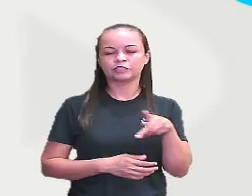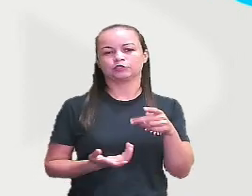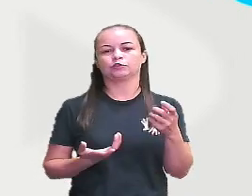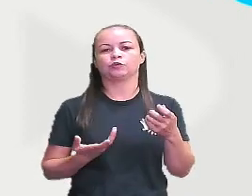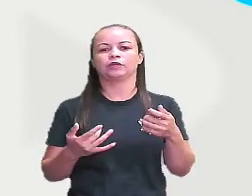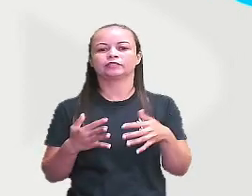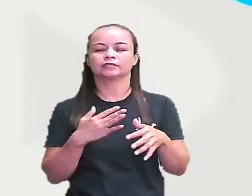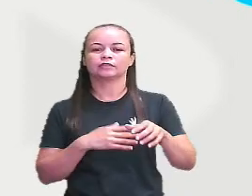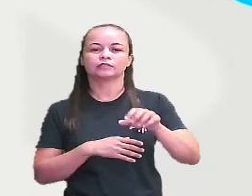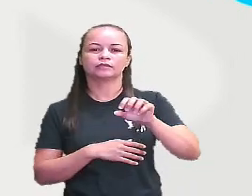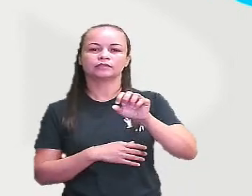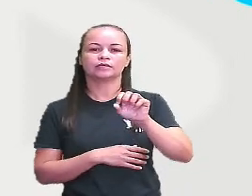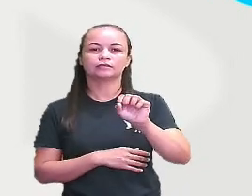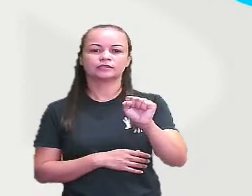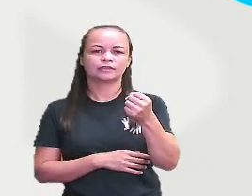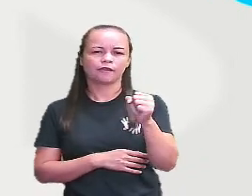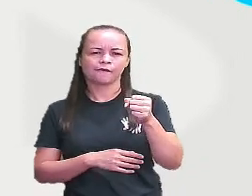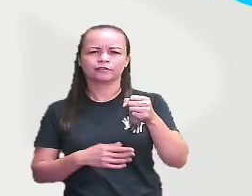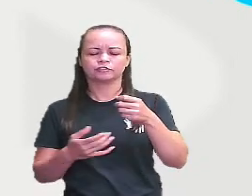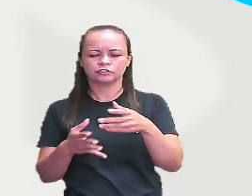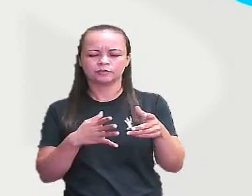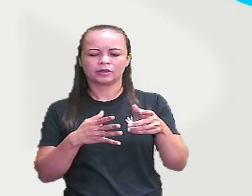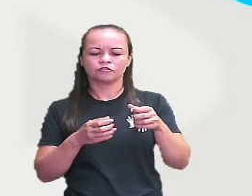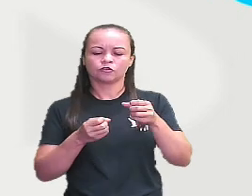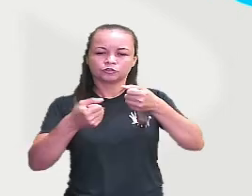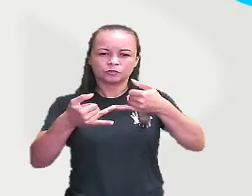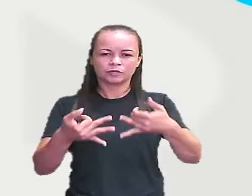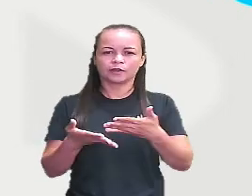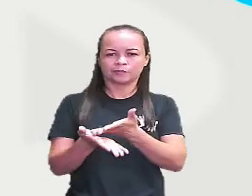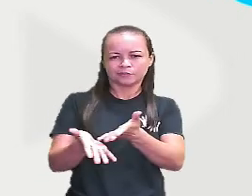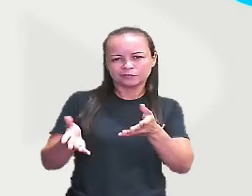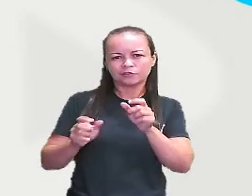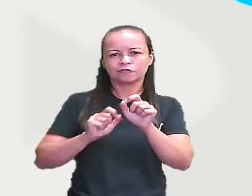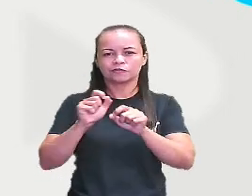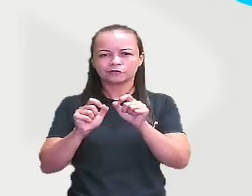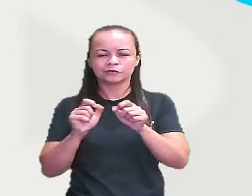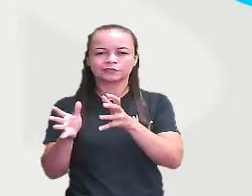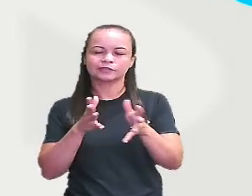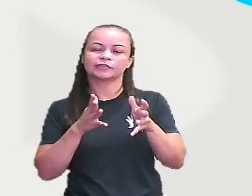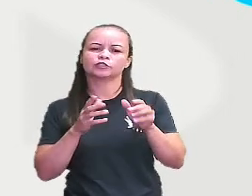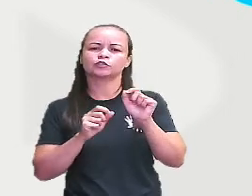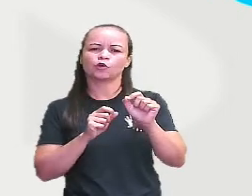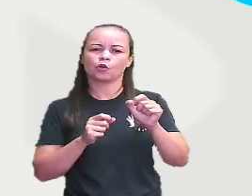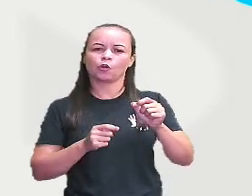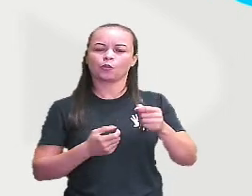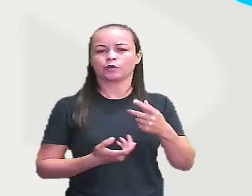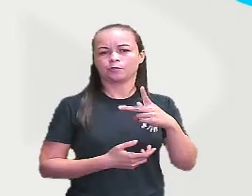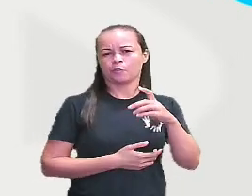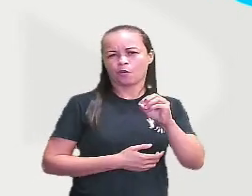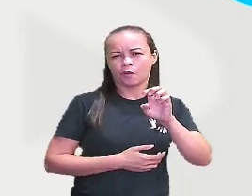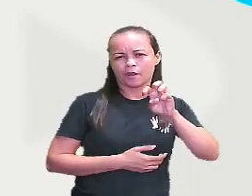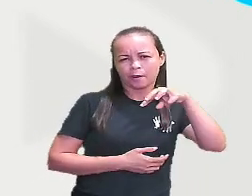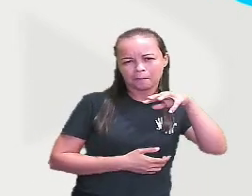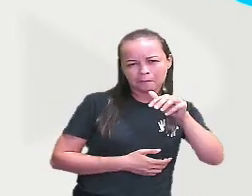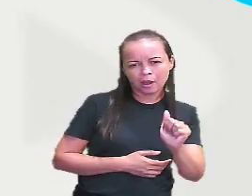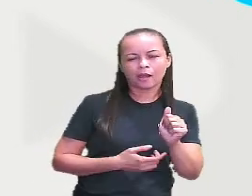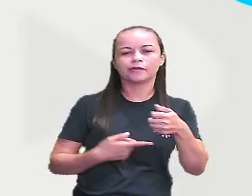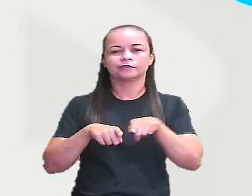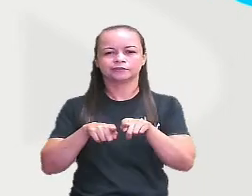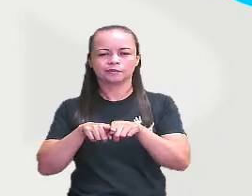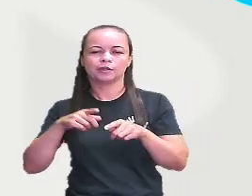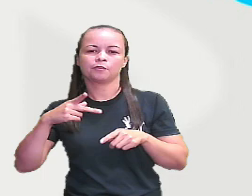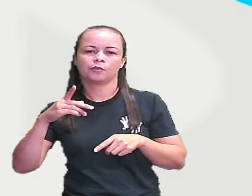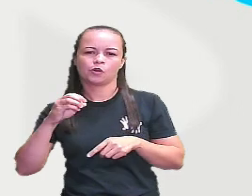para vocês a diferença entre poema e poesia. São termos bastante confundidos, mas que